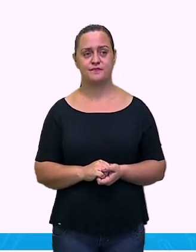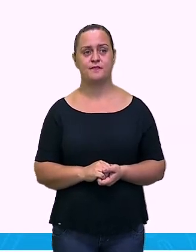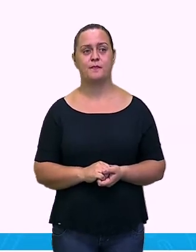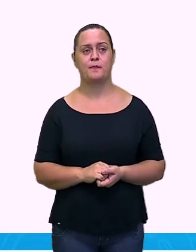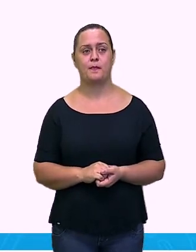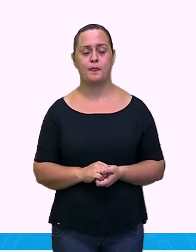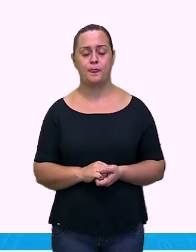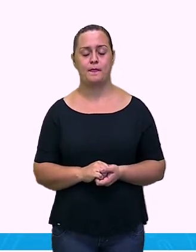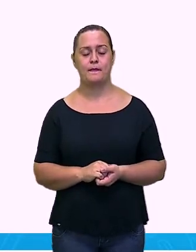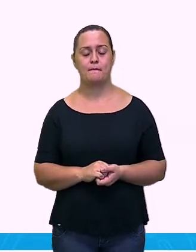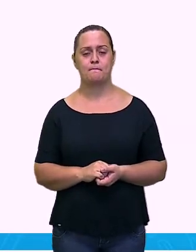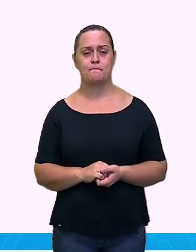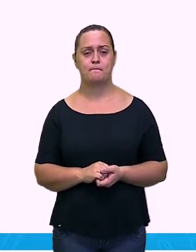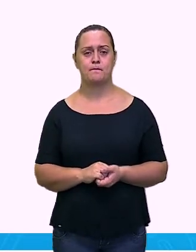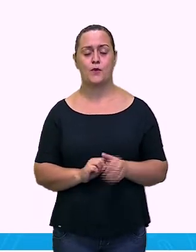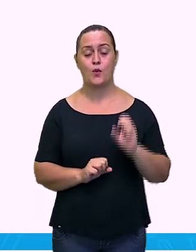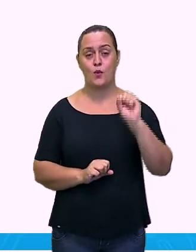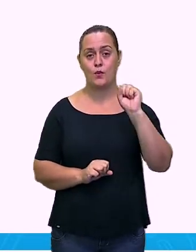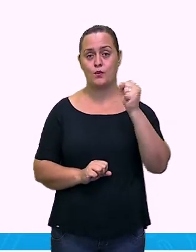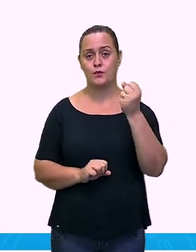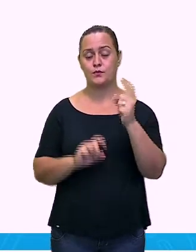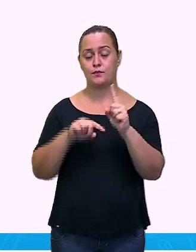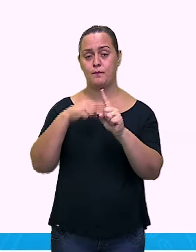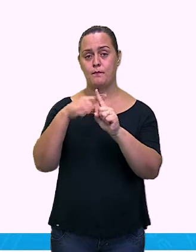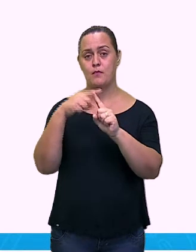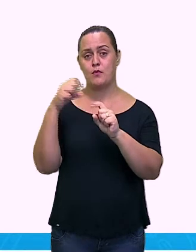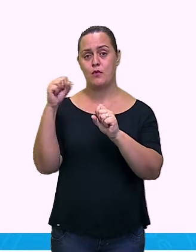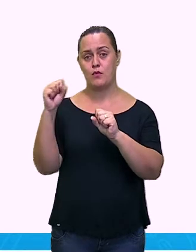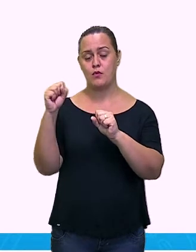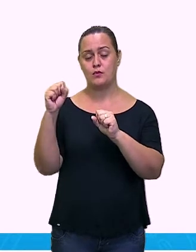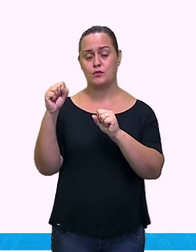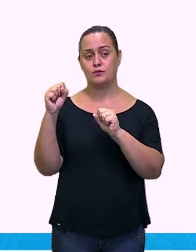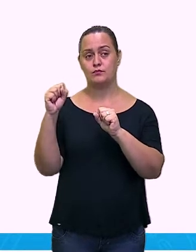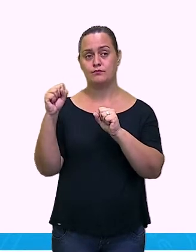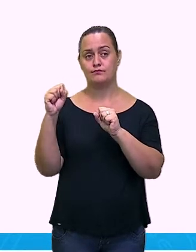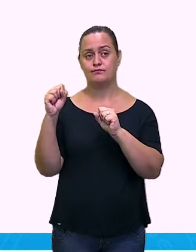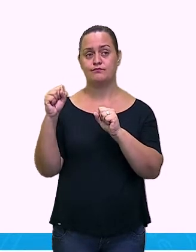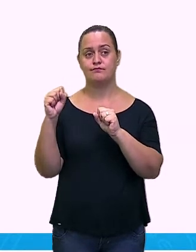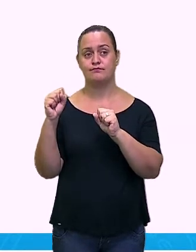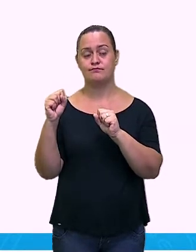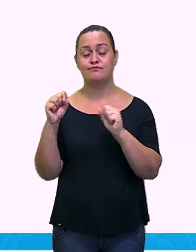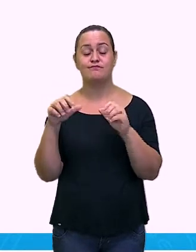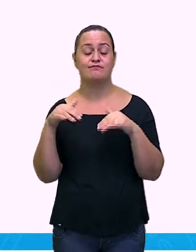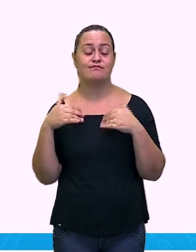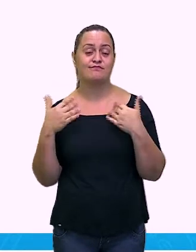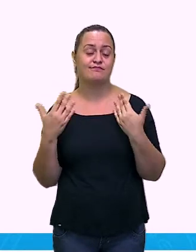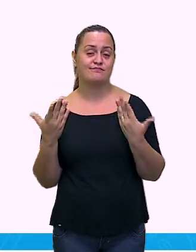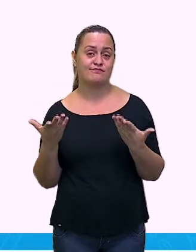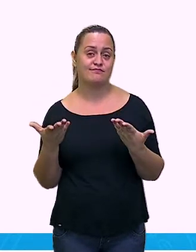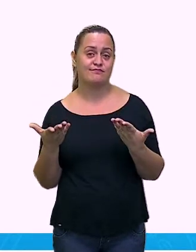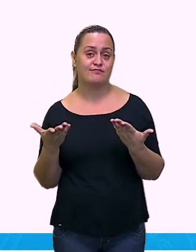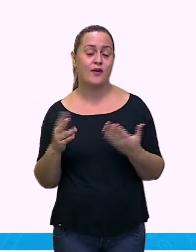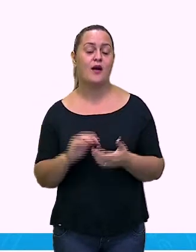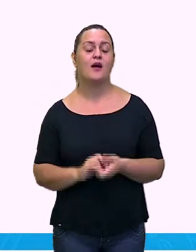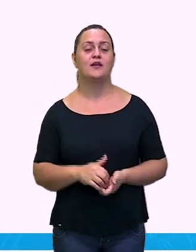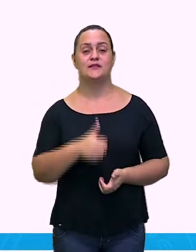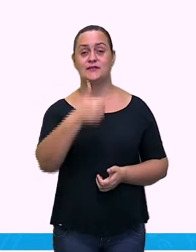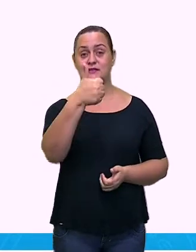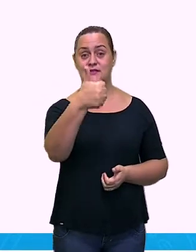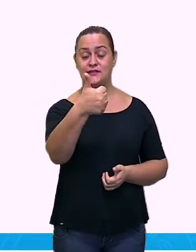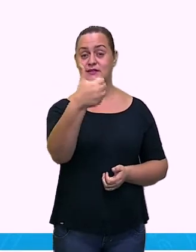nove dez onze doze treze quatorze quinze dezesseis